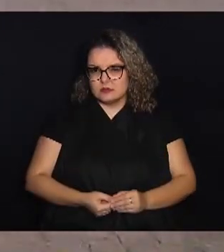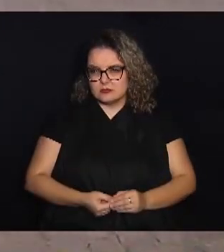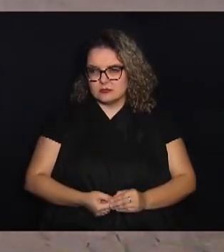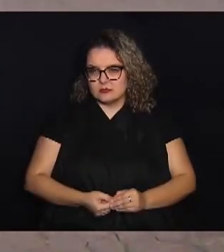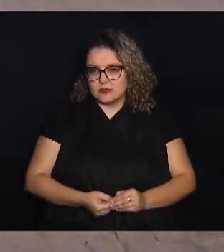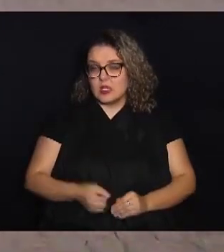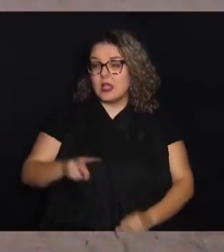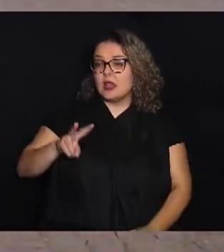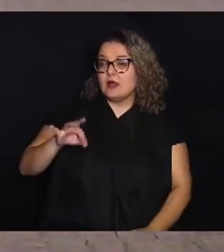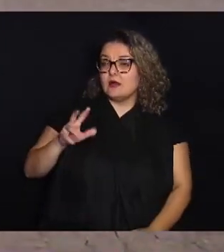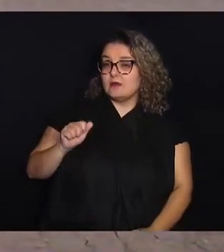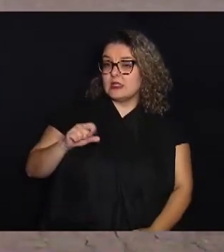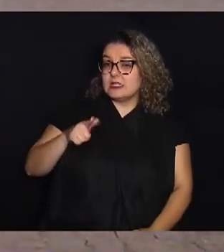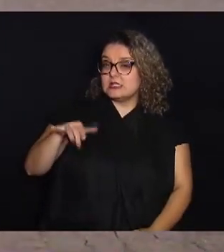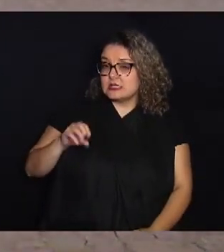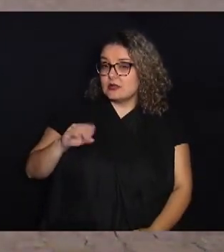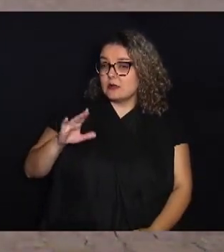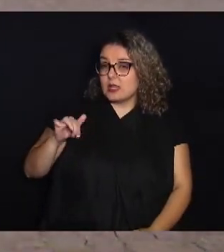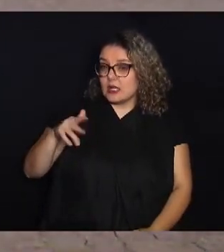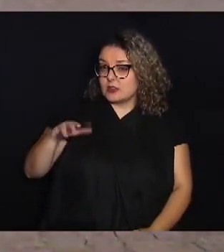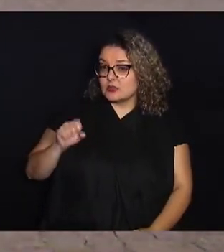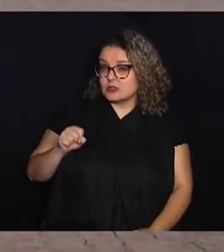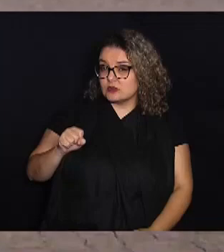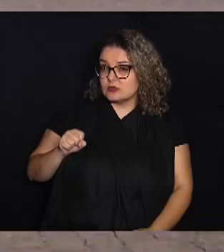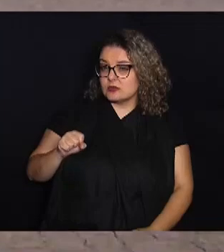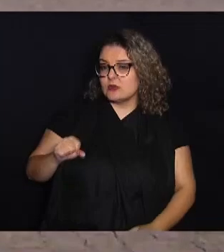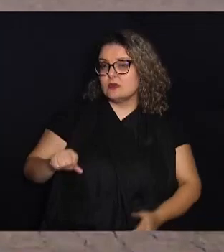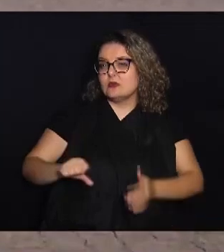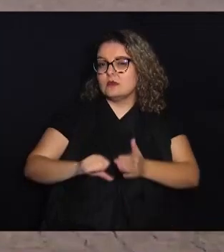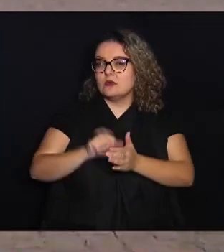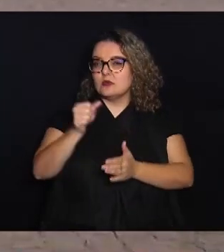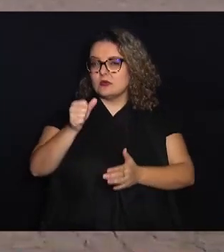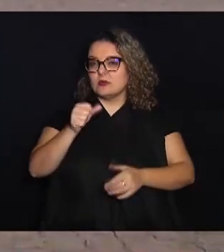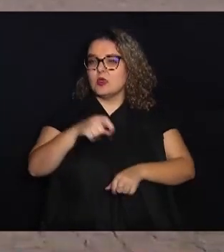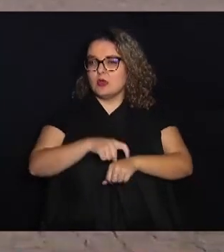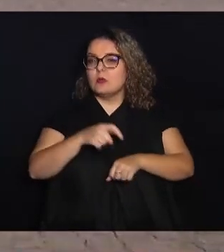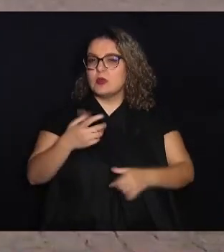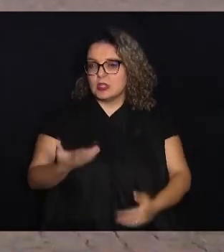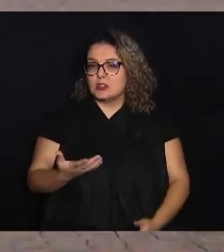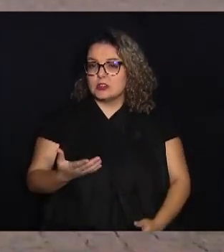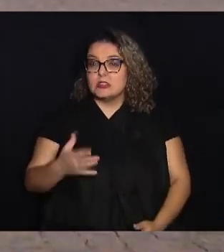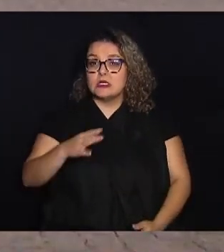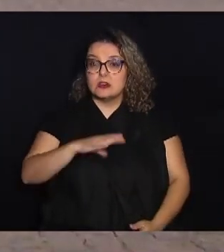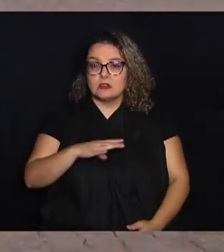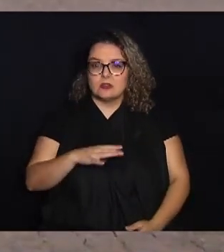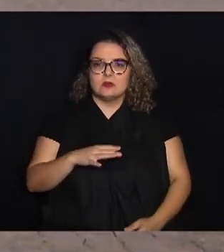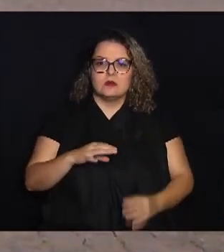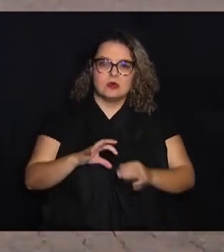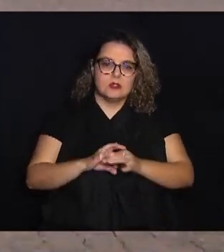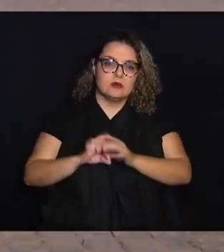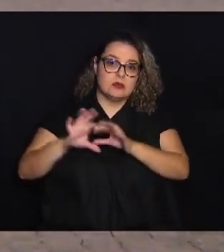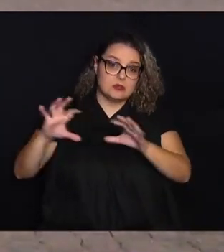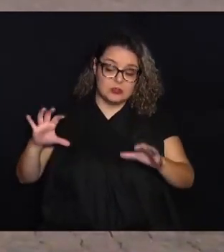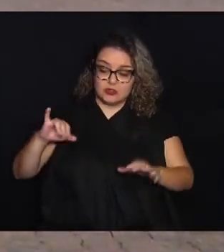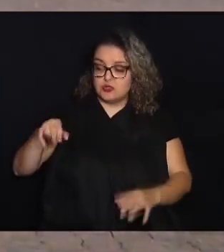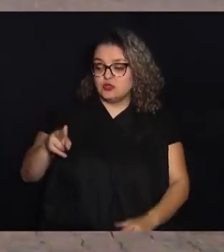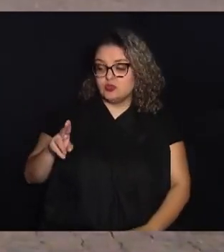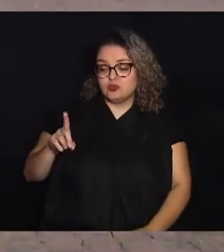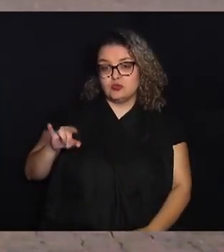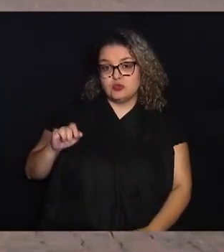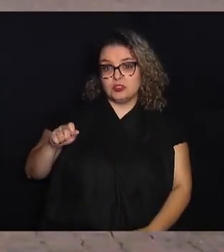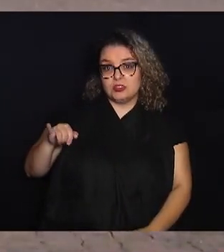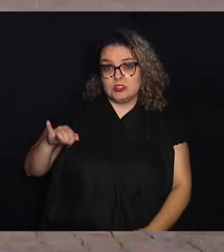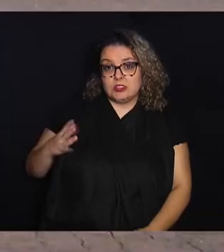Vila de São Carlos. A Vila de São Carlos foi o primeiro momento em que a cidade se desvinculou de Jundiaí e